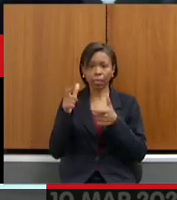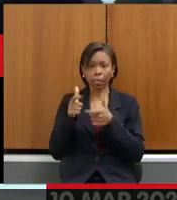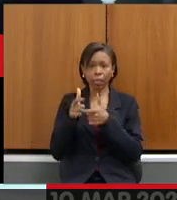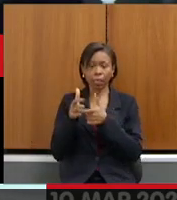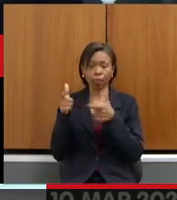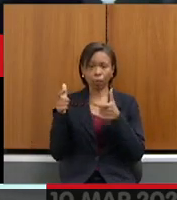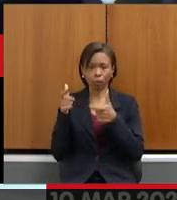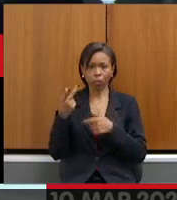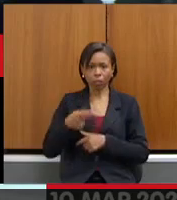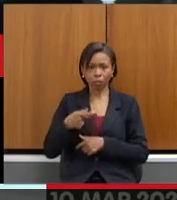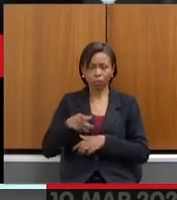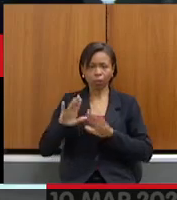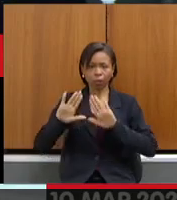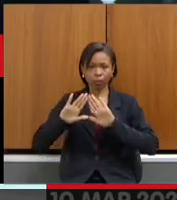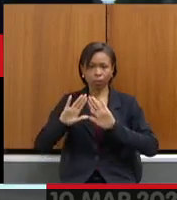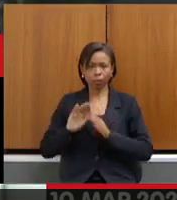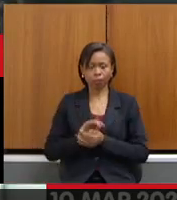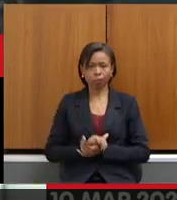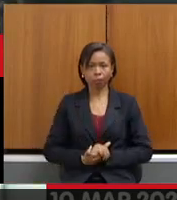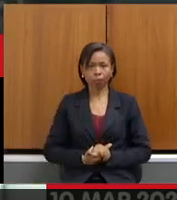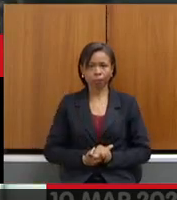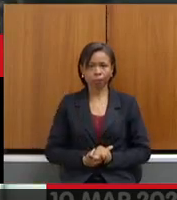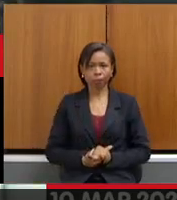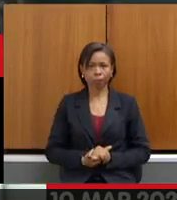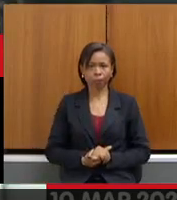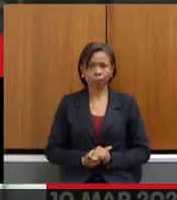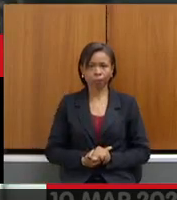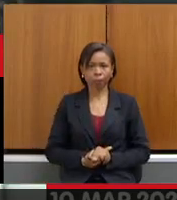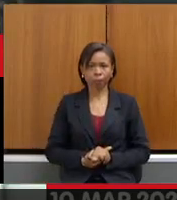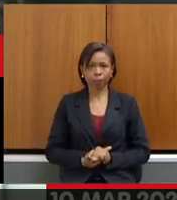nesta casa por favor Deputado Inácio Franco